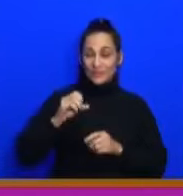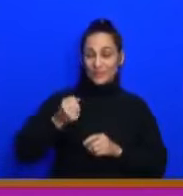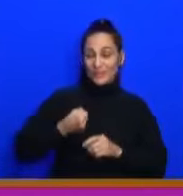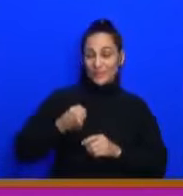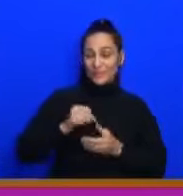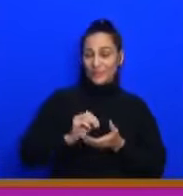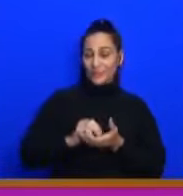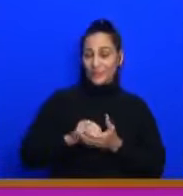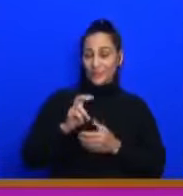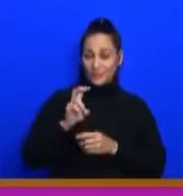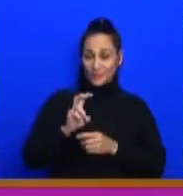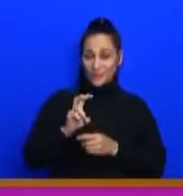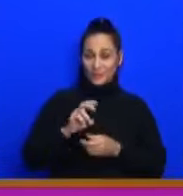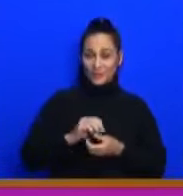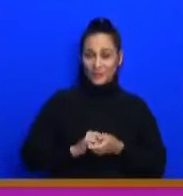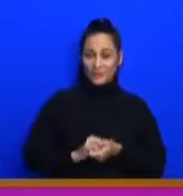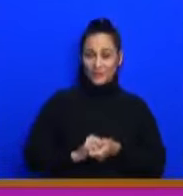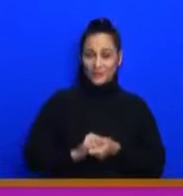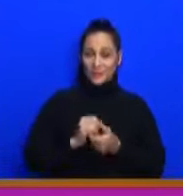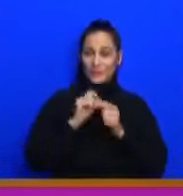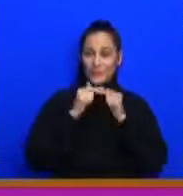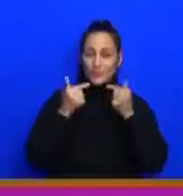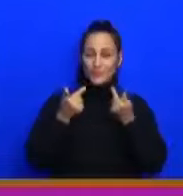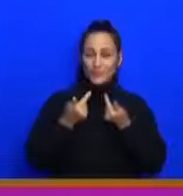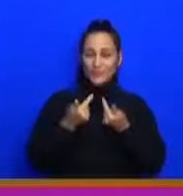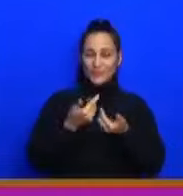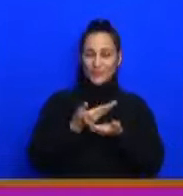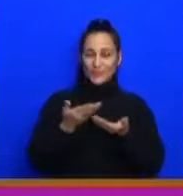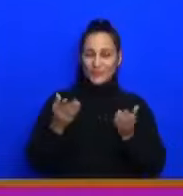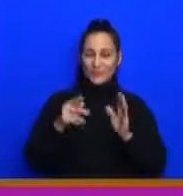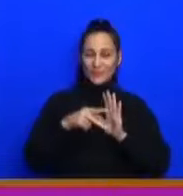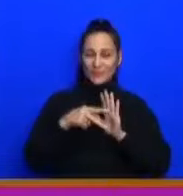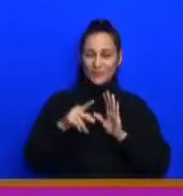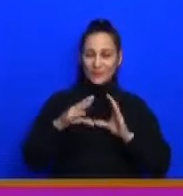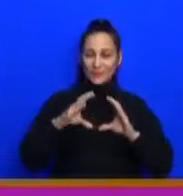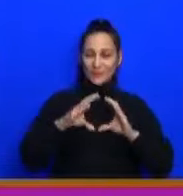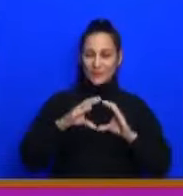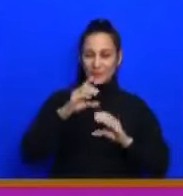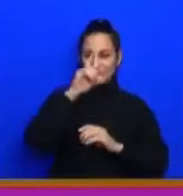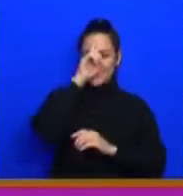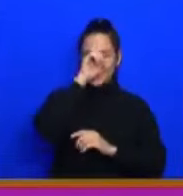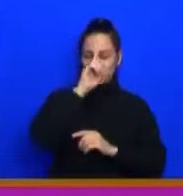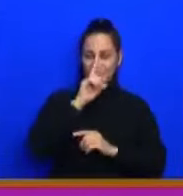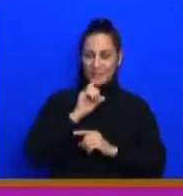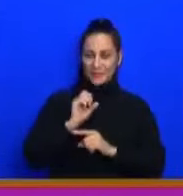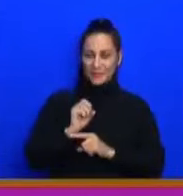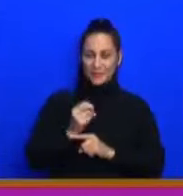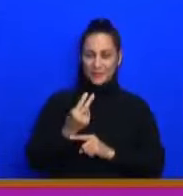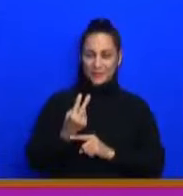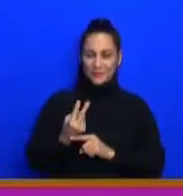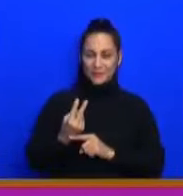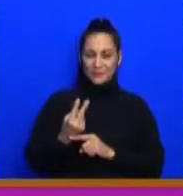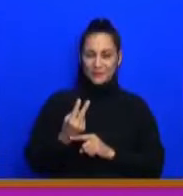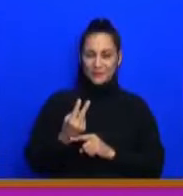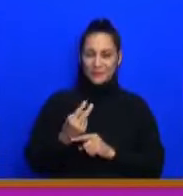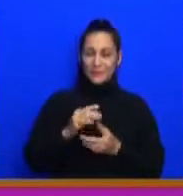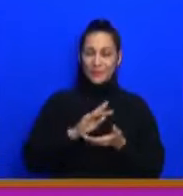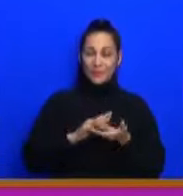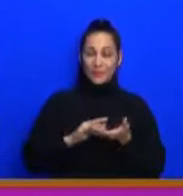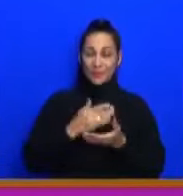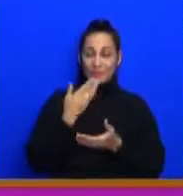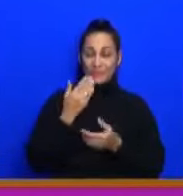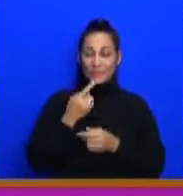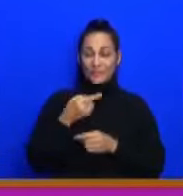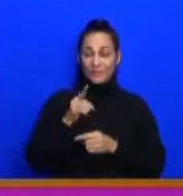números, faltam 5. Boa sorte para você. Bola amarela, 02. Amarela, 02. Loto